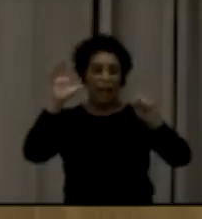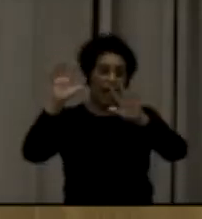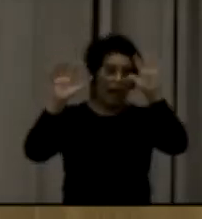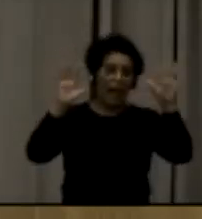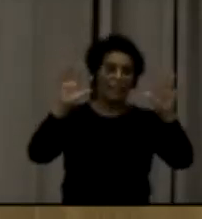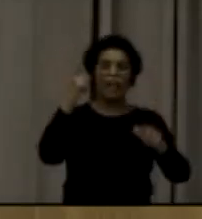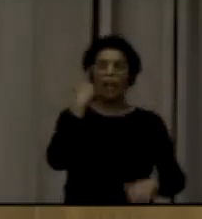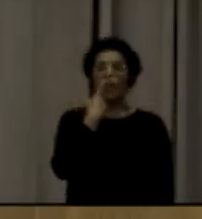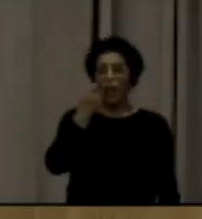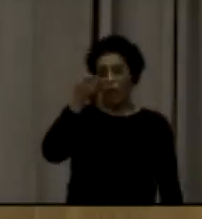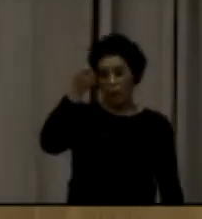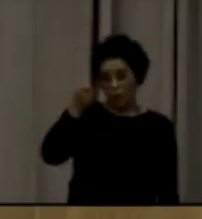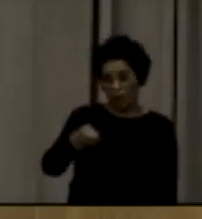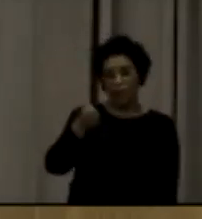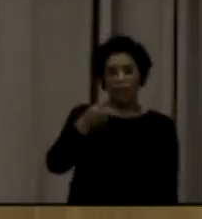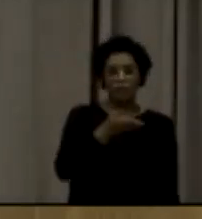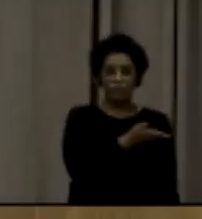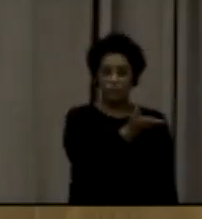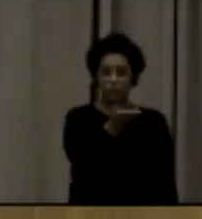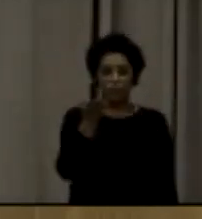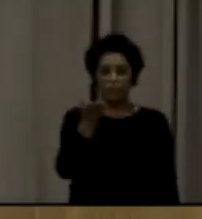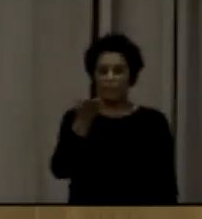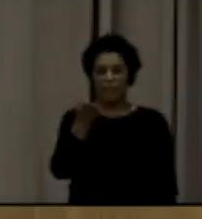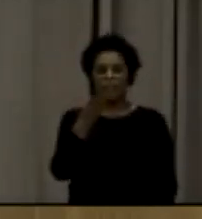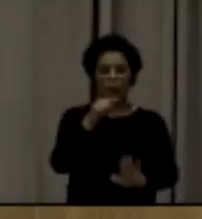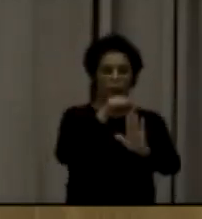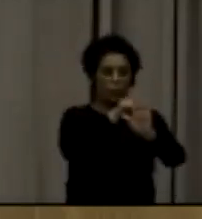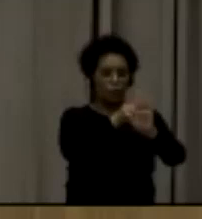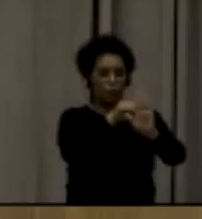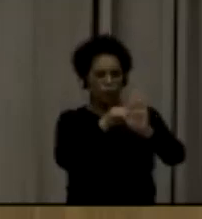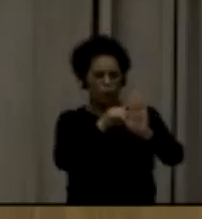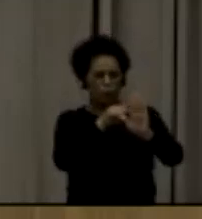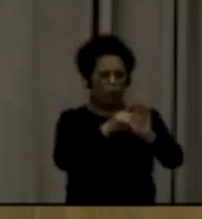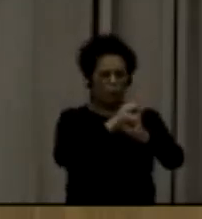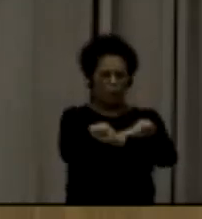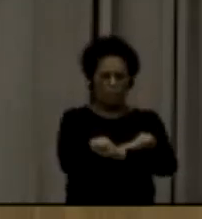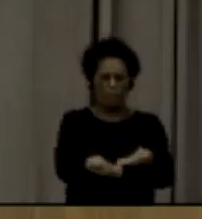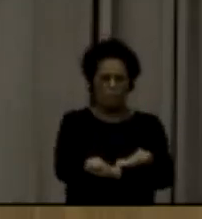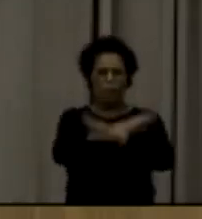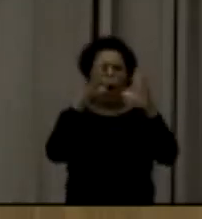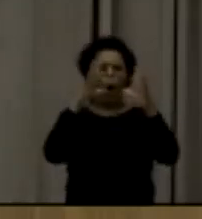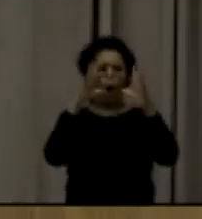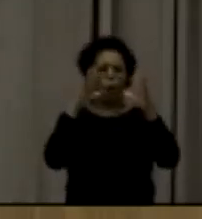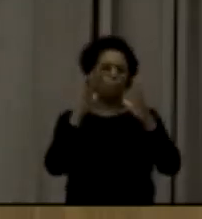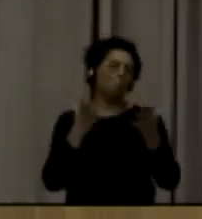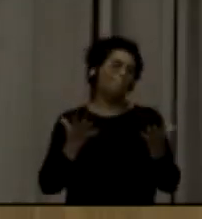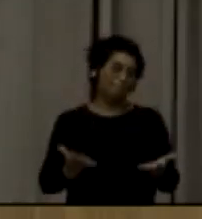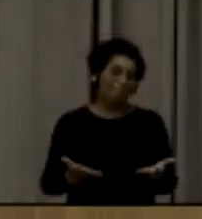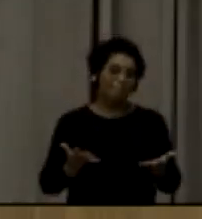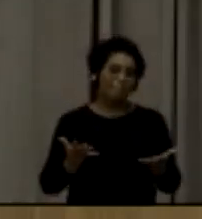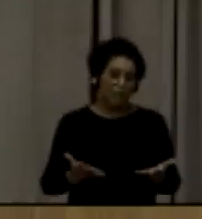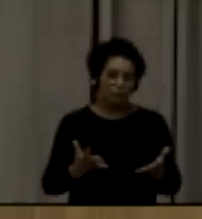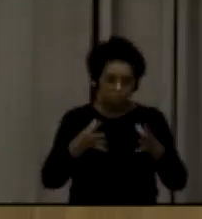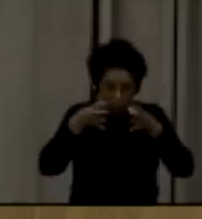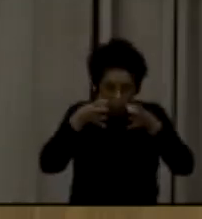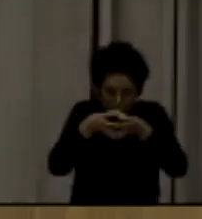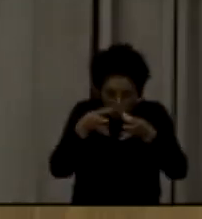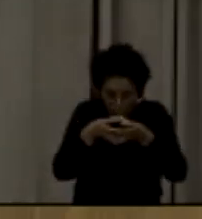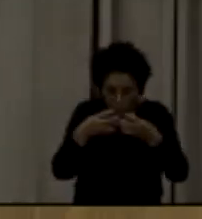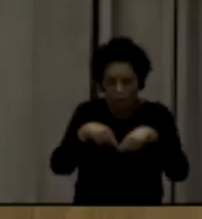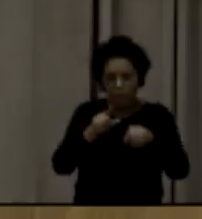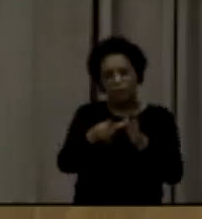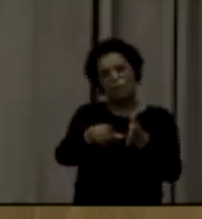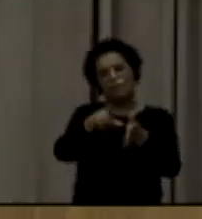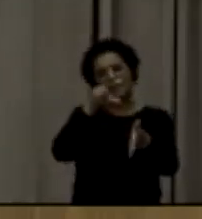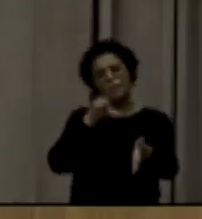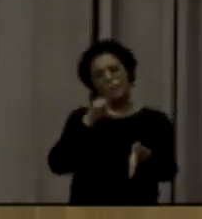Ucrânia, e também os senhores com aqueles botões que tem para uma bomba atômica, uma vez mais está na concentração, antes